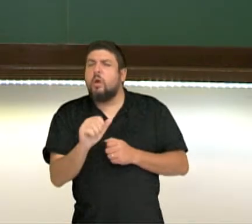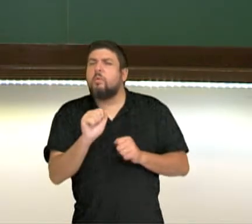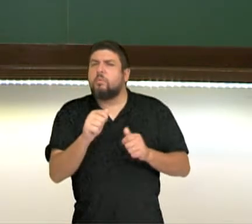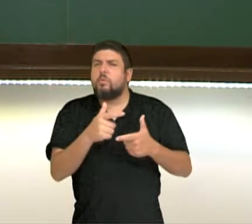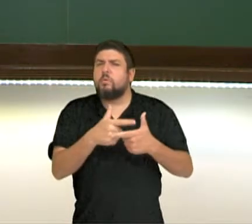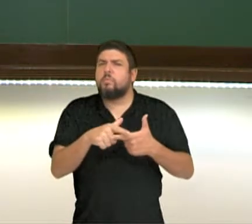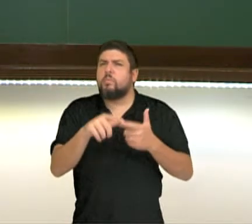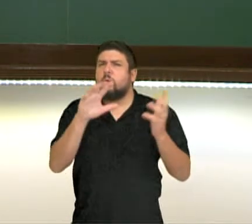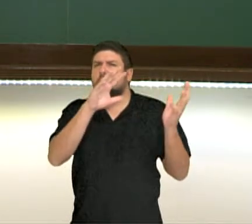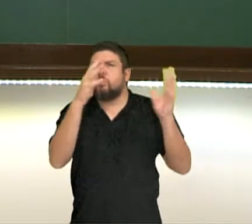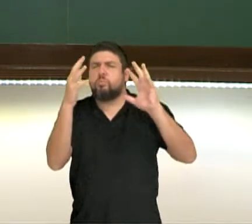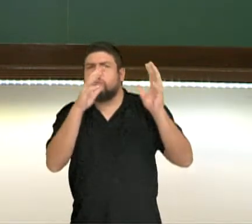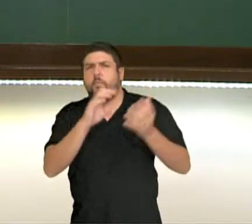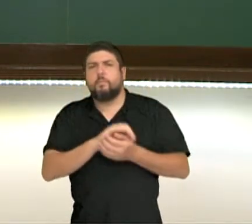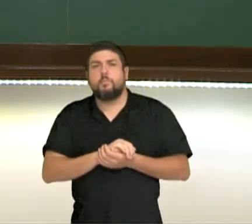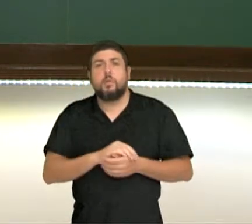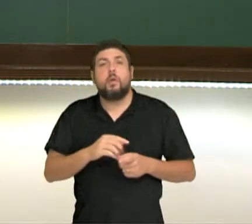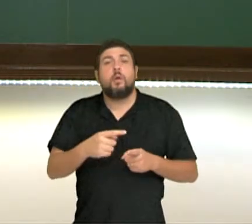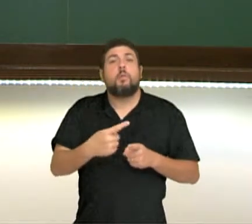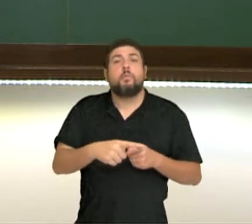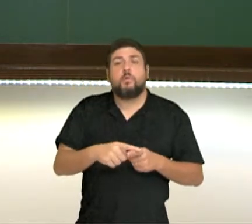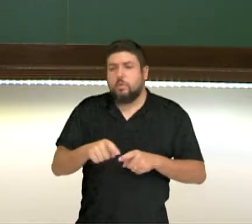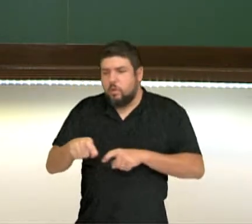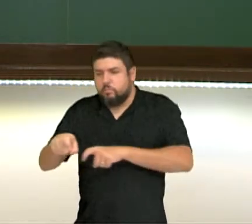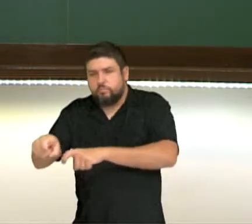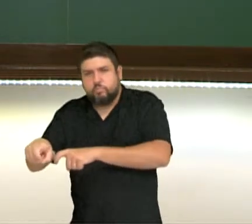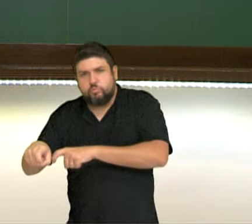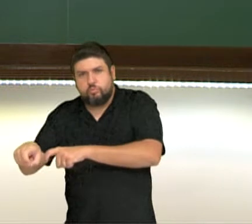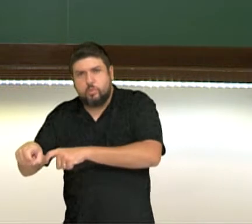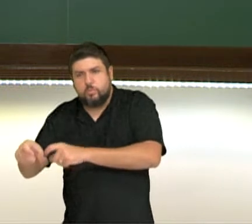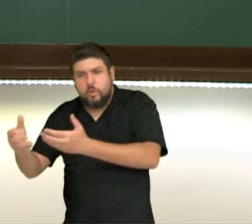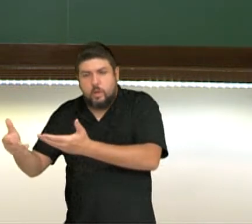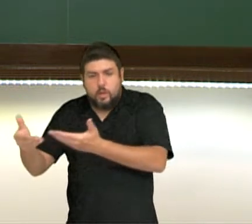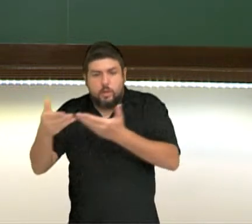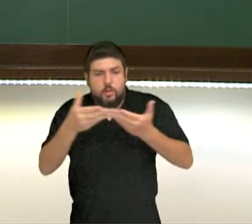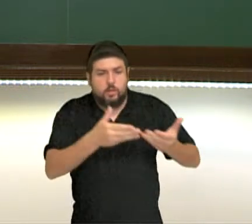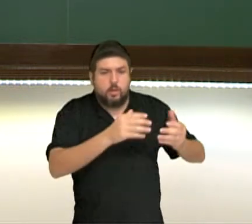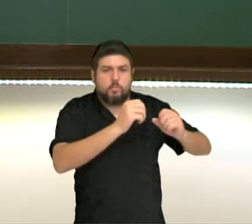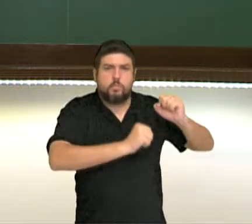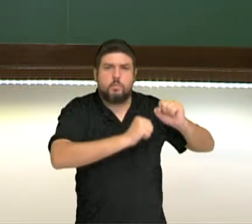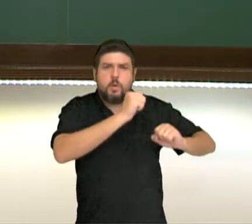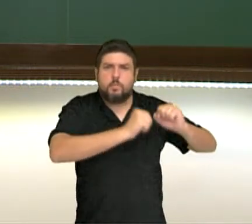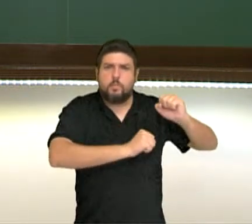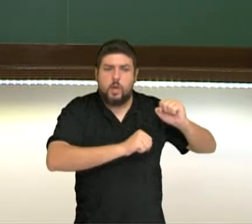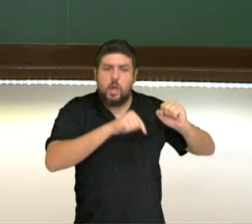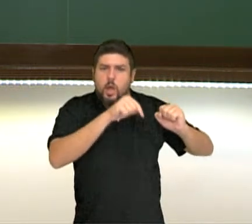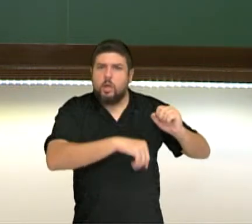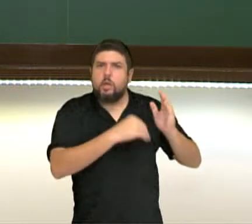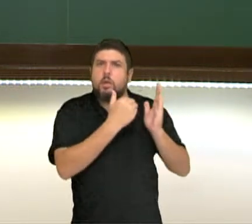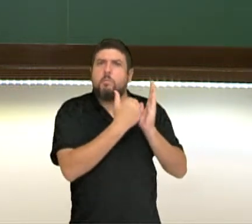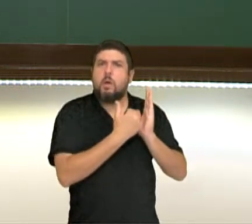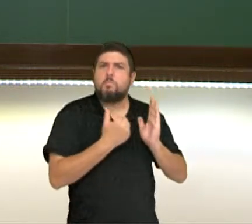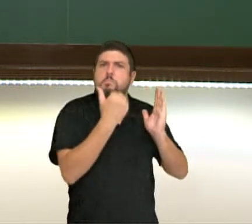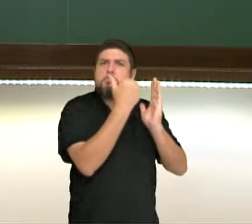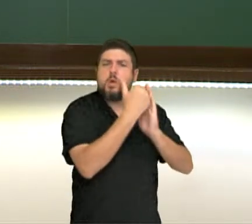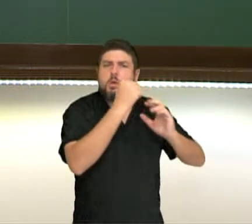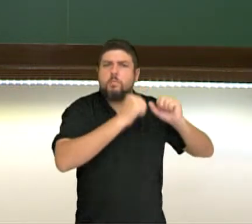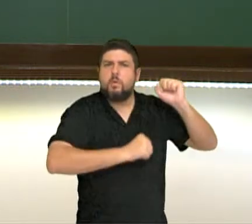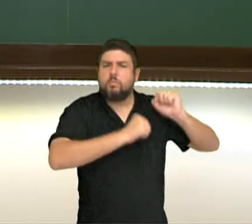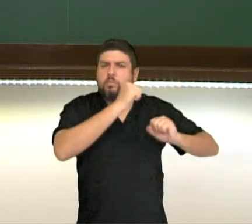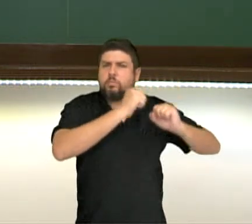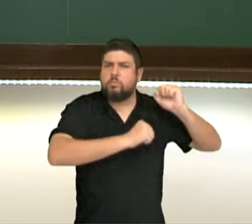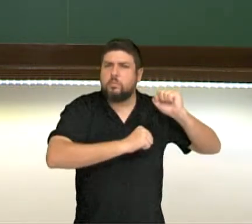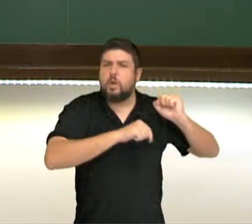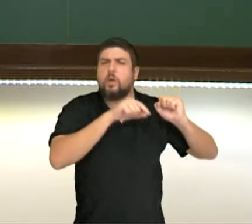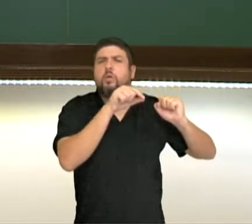clima por que plantou manda para indústria aumenta a produção industrial Opa aumentando a produção industrial